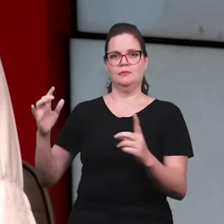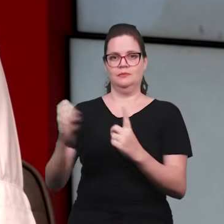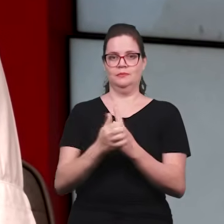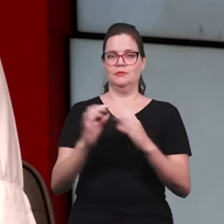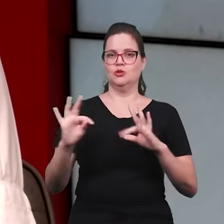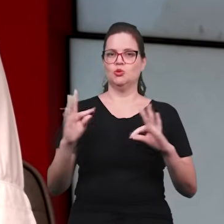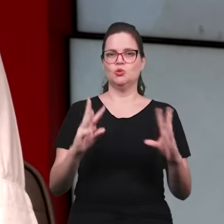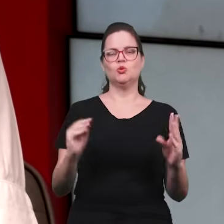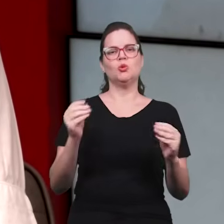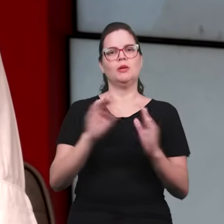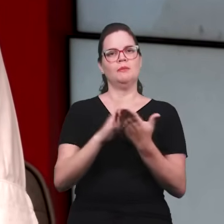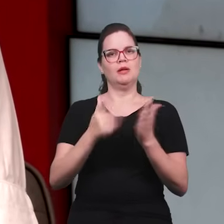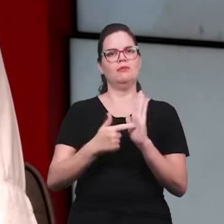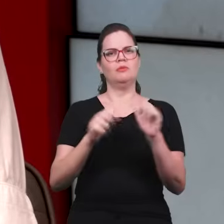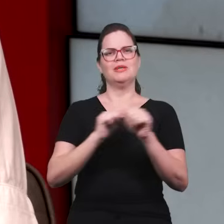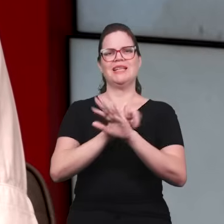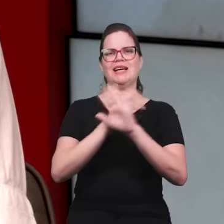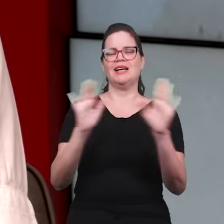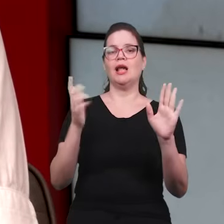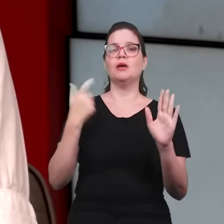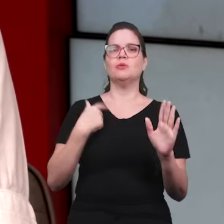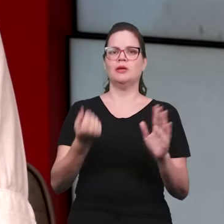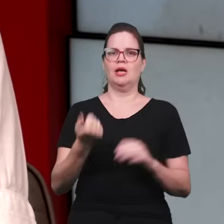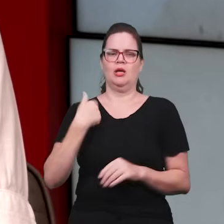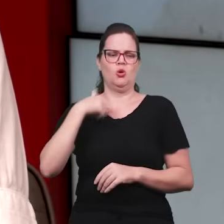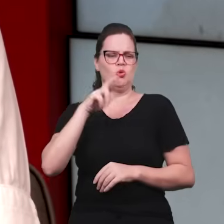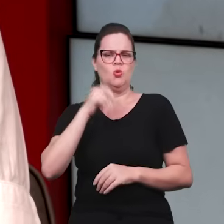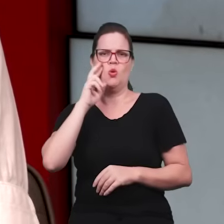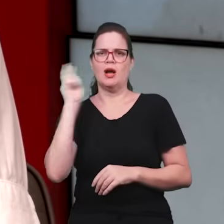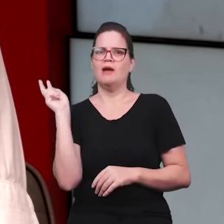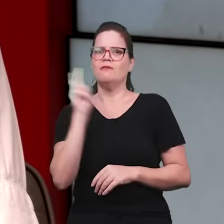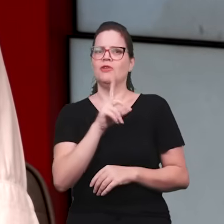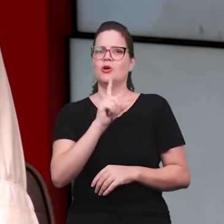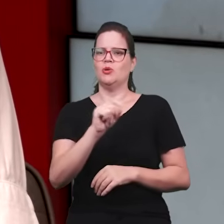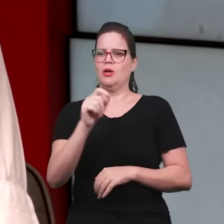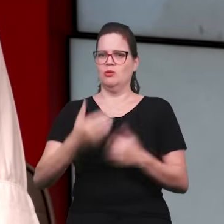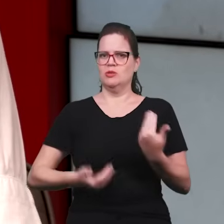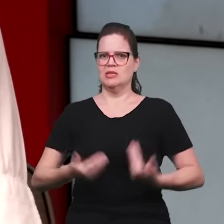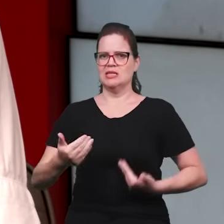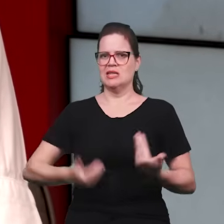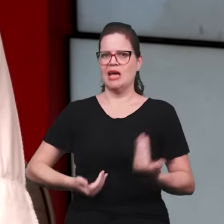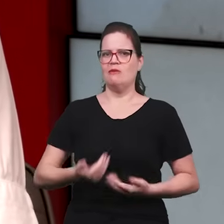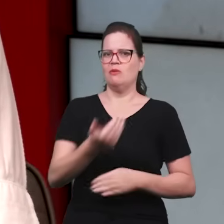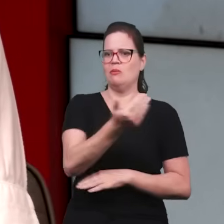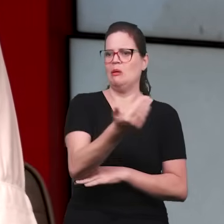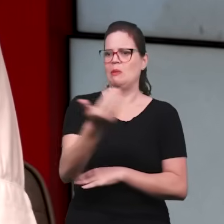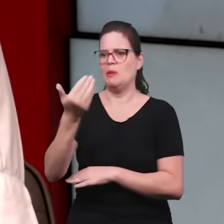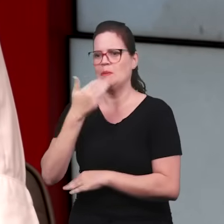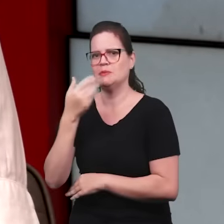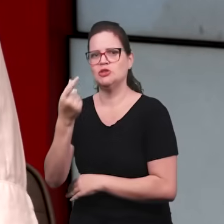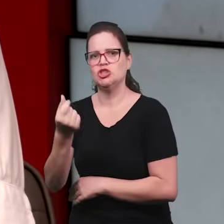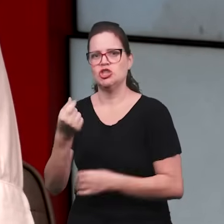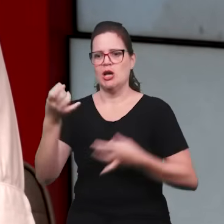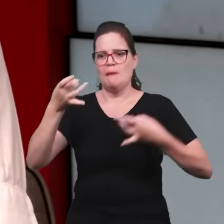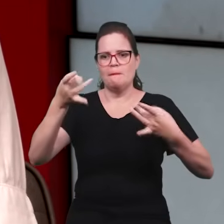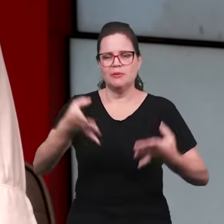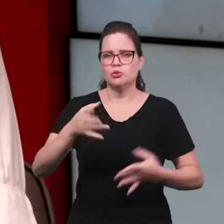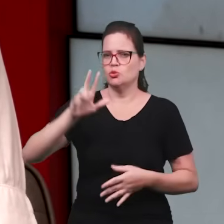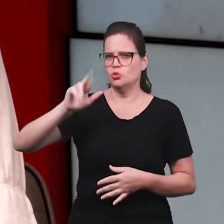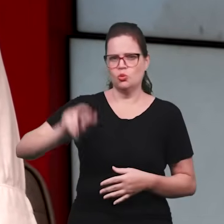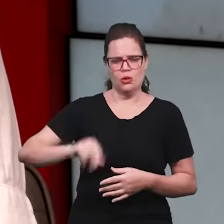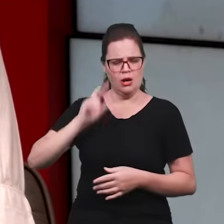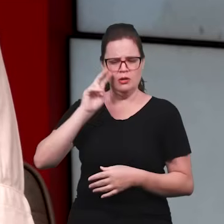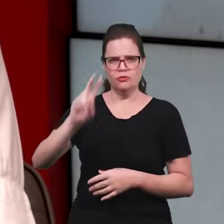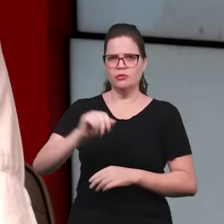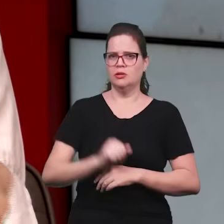justo desamparado, nem a sua descendência mendigar o pão. Então, por mais que por algum momento venha o desemprego dentro